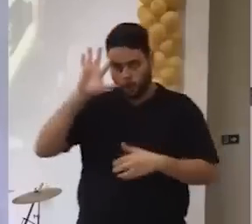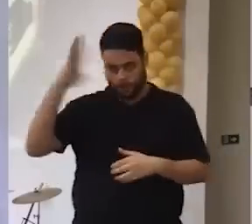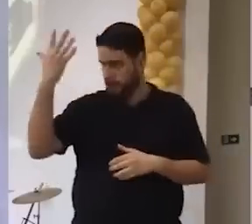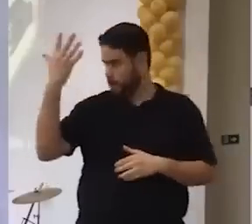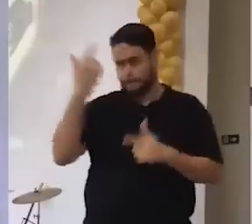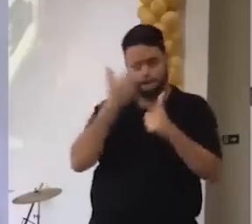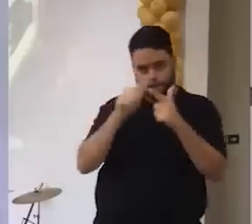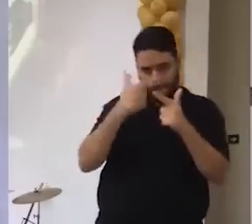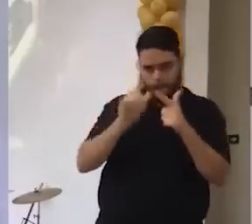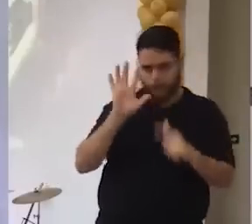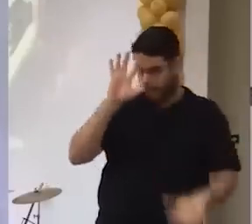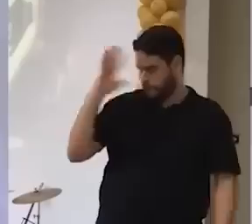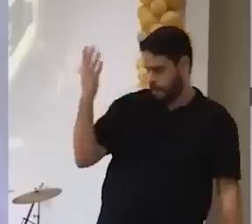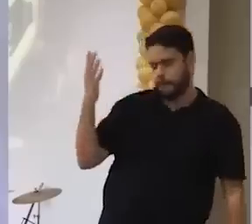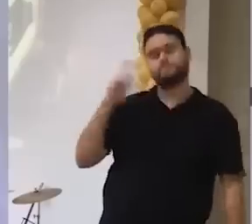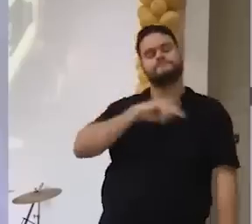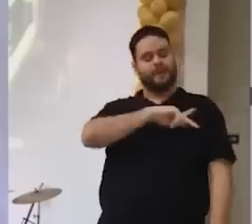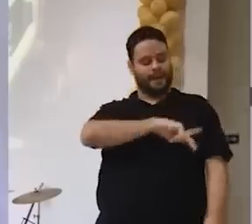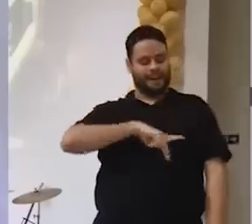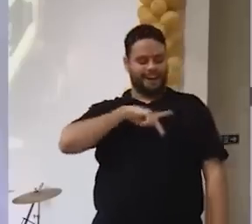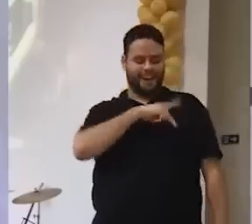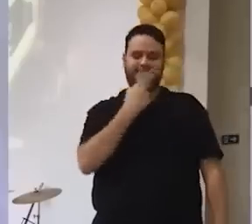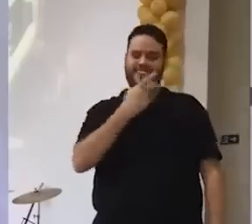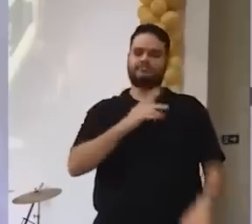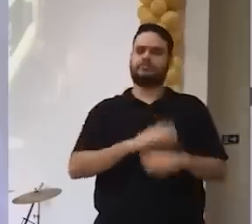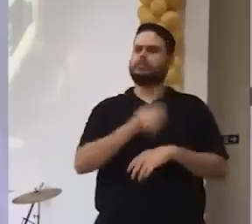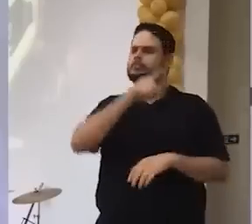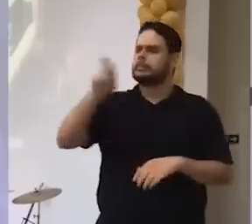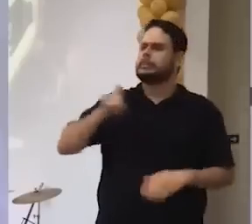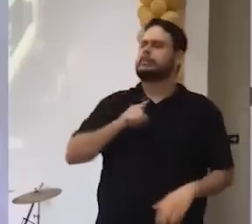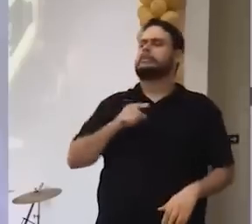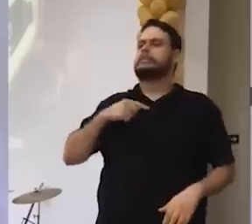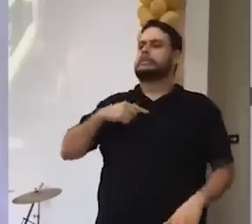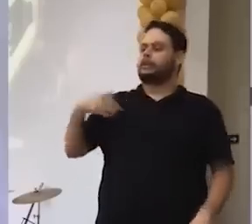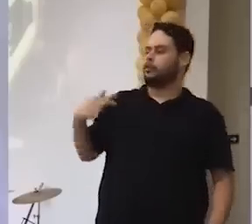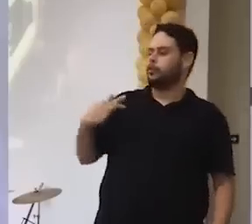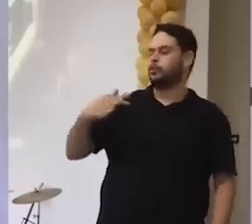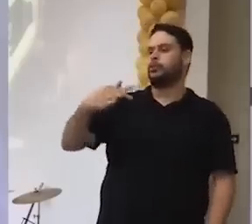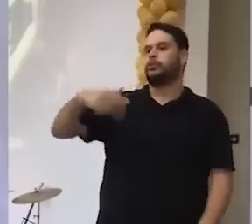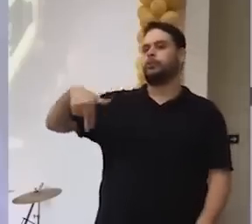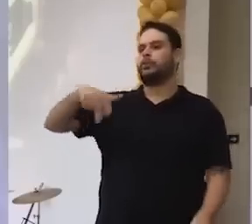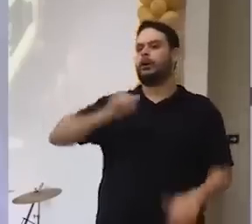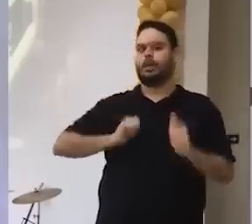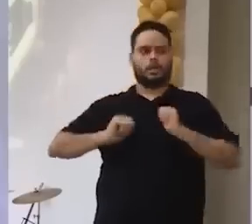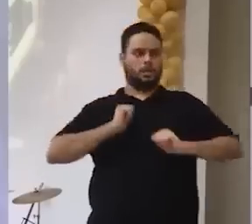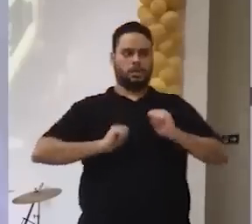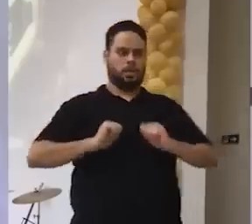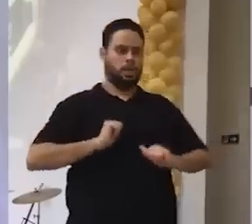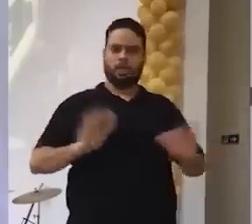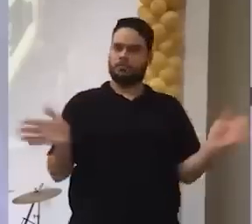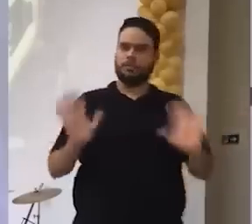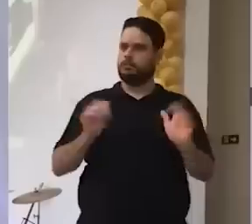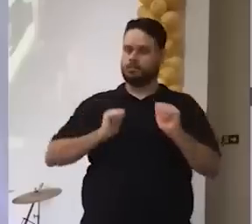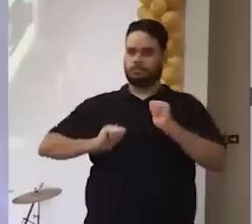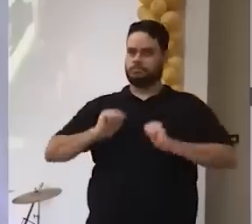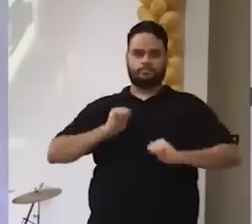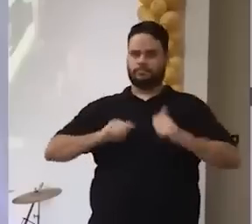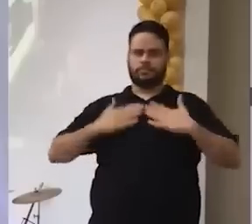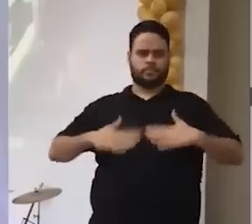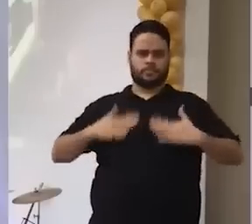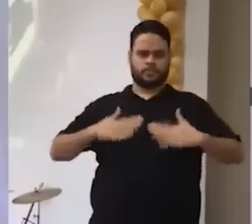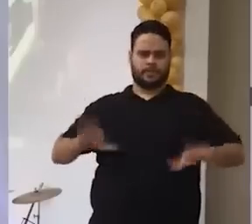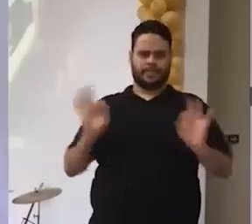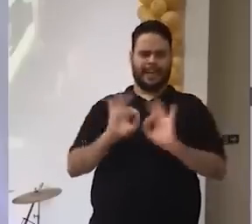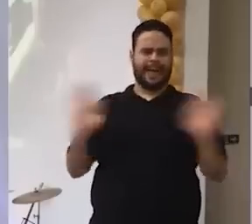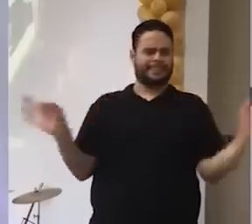vida? Paulo diz assim, não andeis ansiosos de alguma coisa? Não, não andeis ansiosos? De